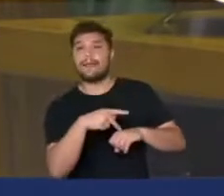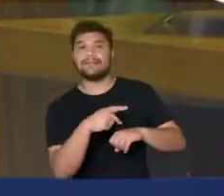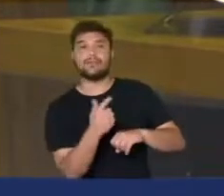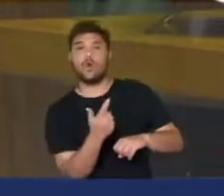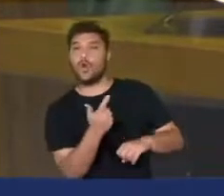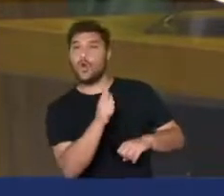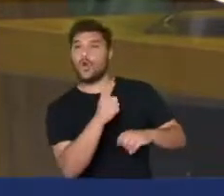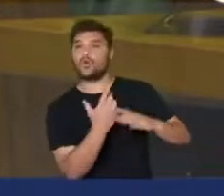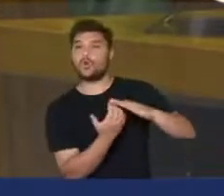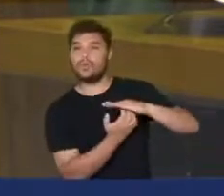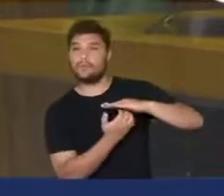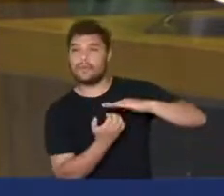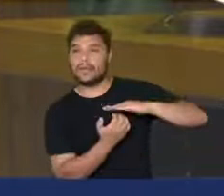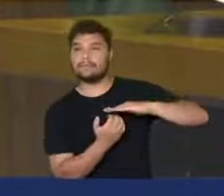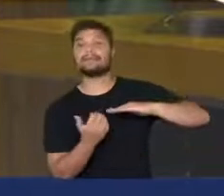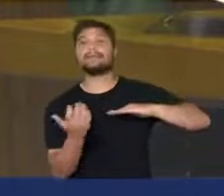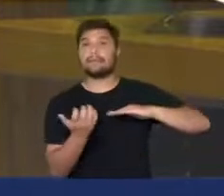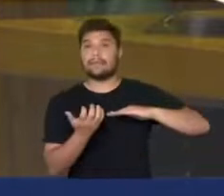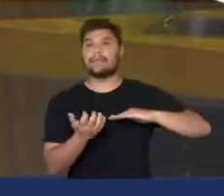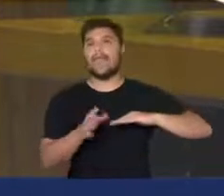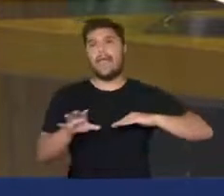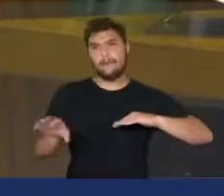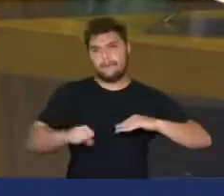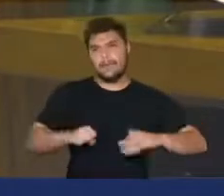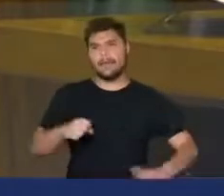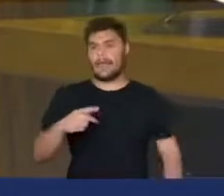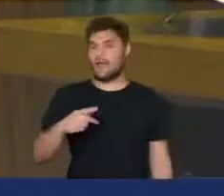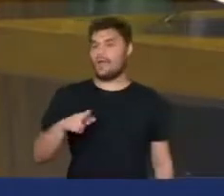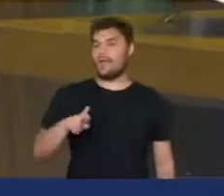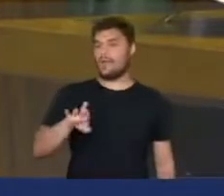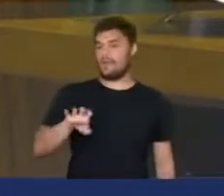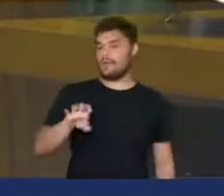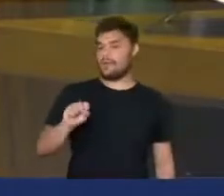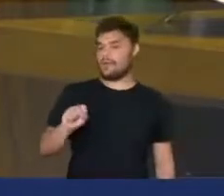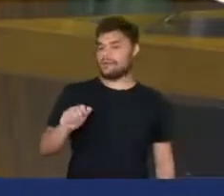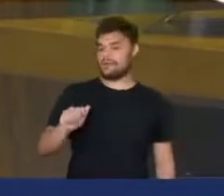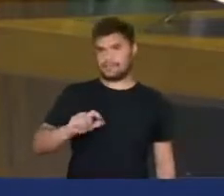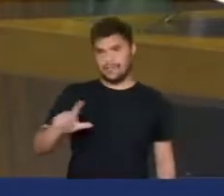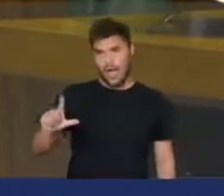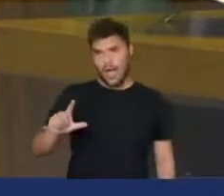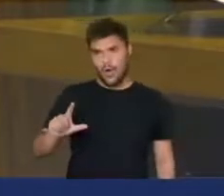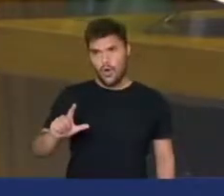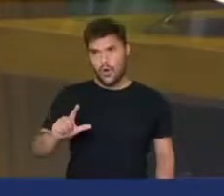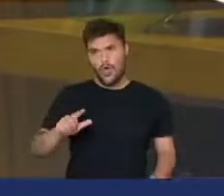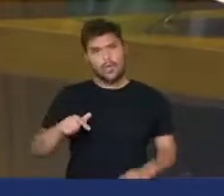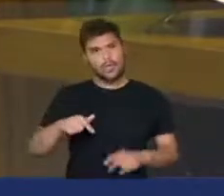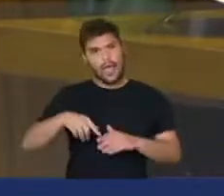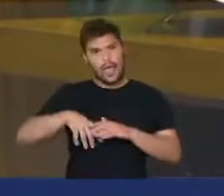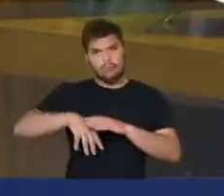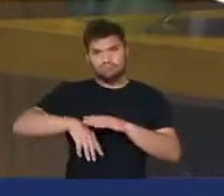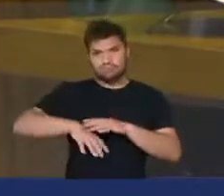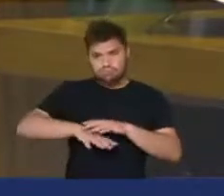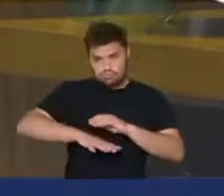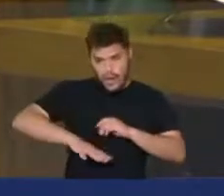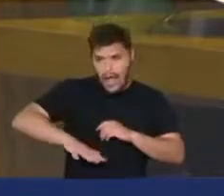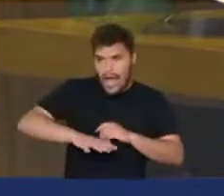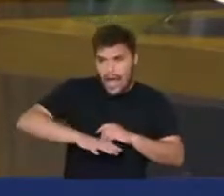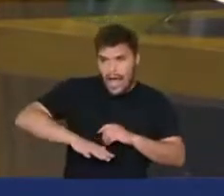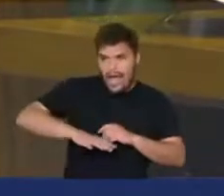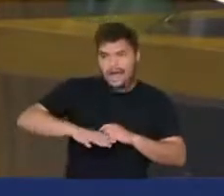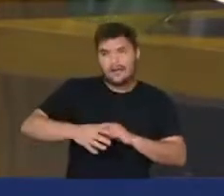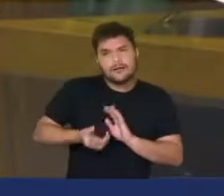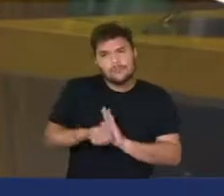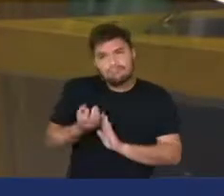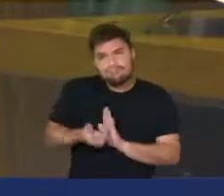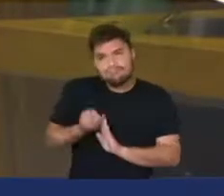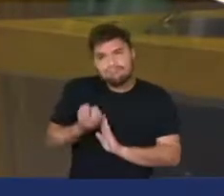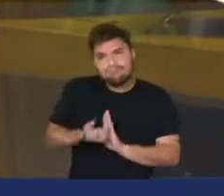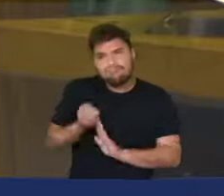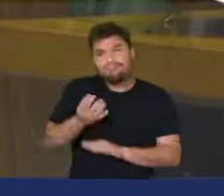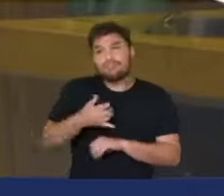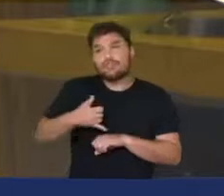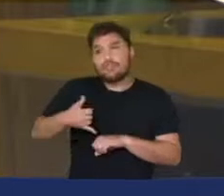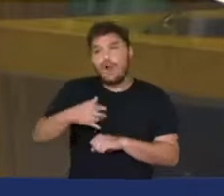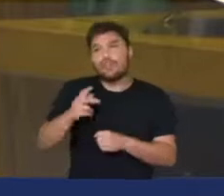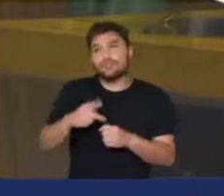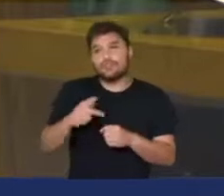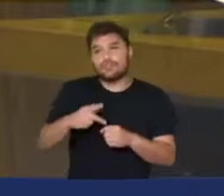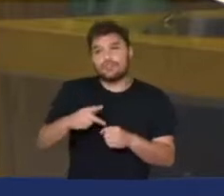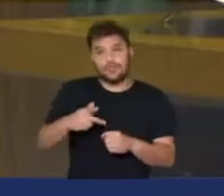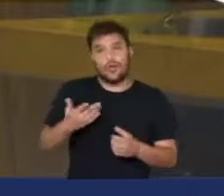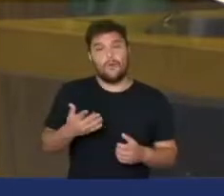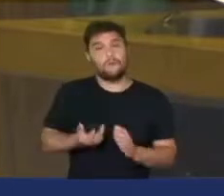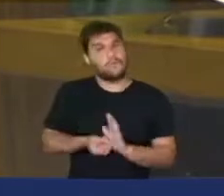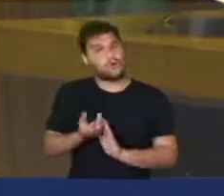querem tomar conta do pré-sal, que é a jazida mais produtiva de petróleo em todo o mundo. É por isso aqui o